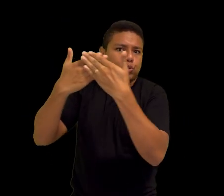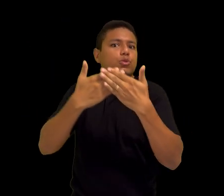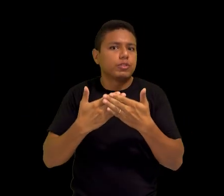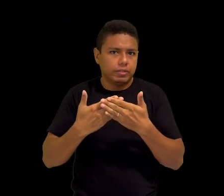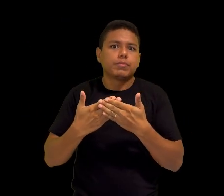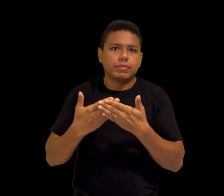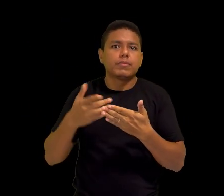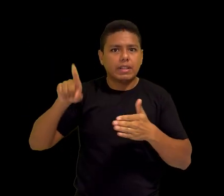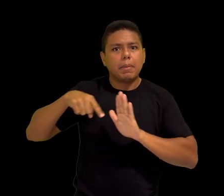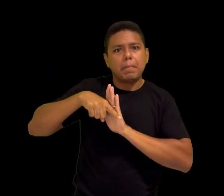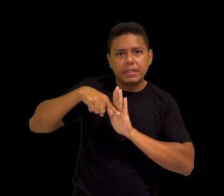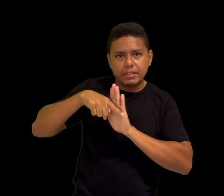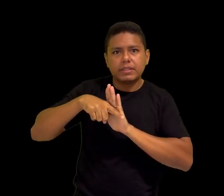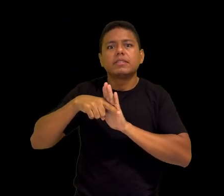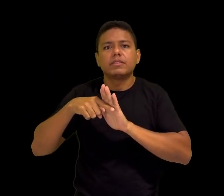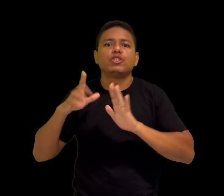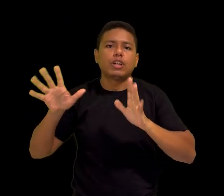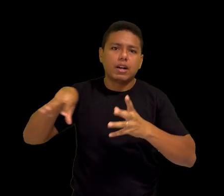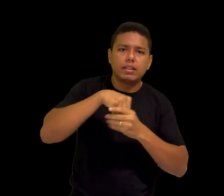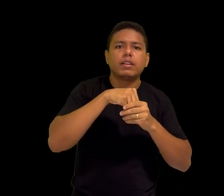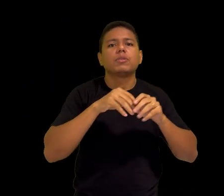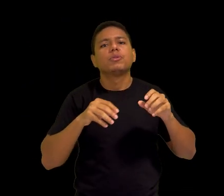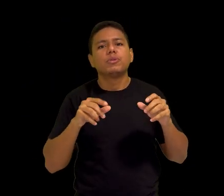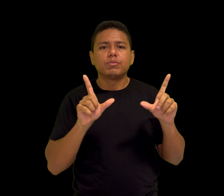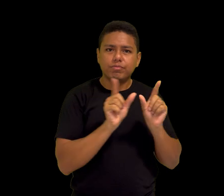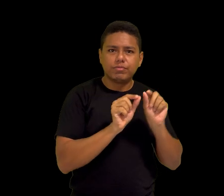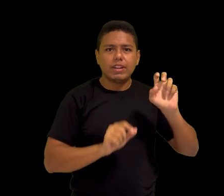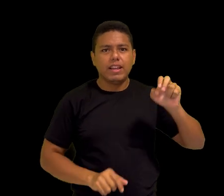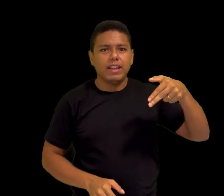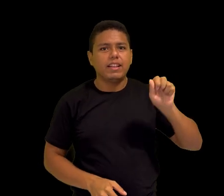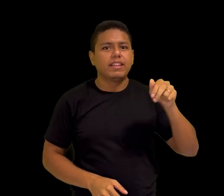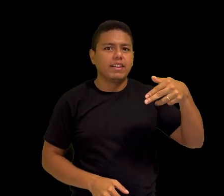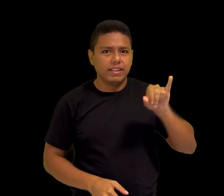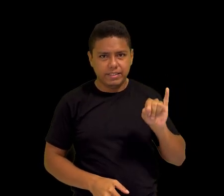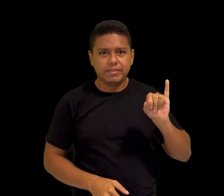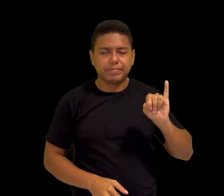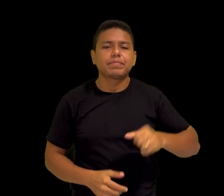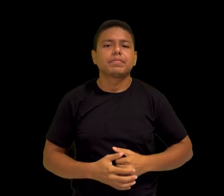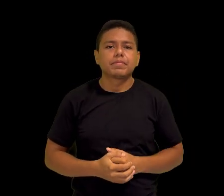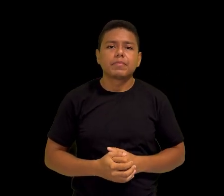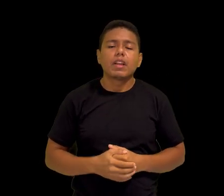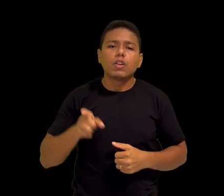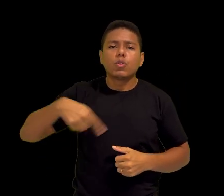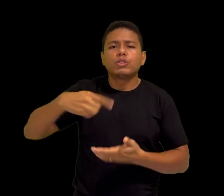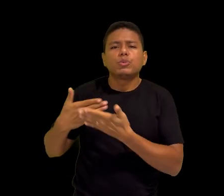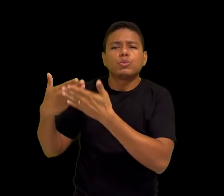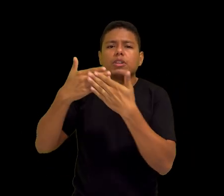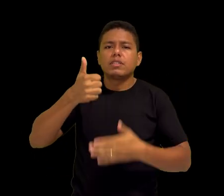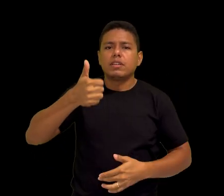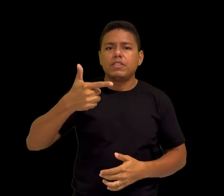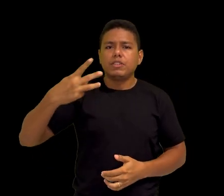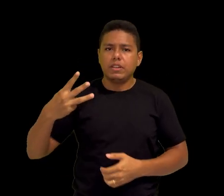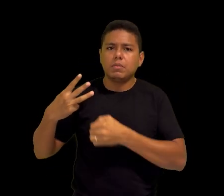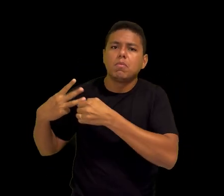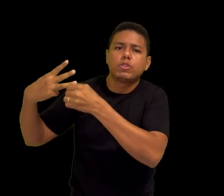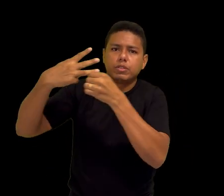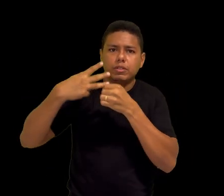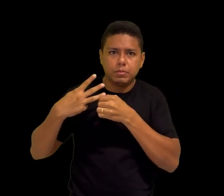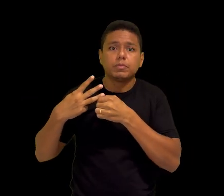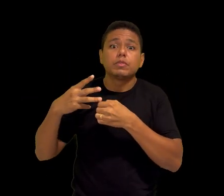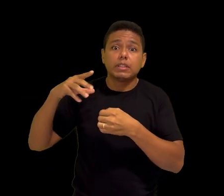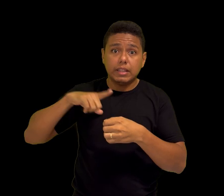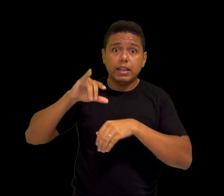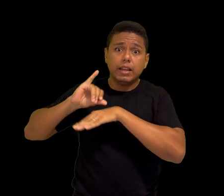nessa amostra que foi incluída no Estudo Nacional de Alimentação e Nutrição Infantil, o ENANI, né? Nós estudamos 123 municípios, incluindo todas